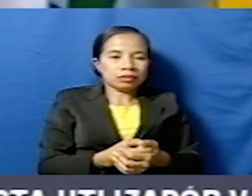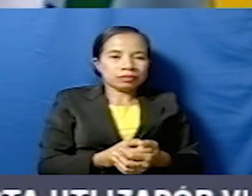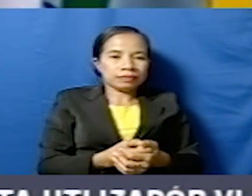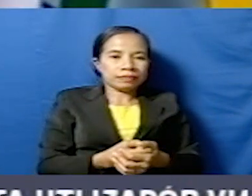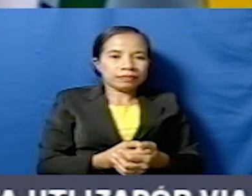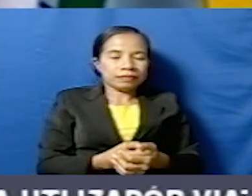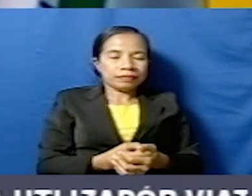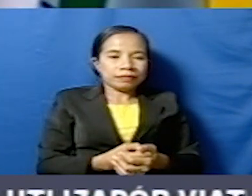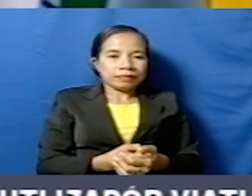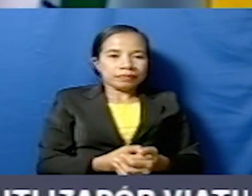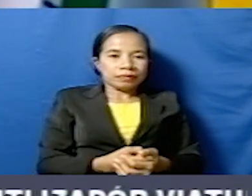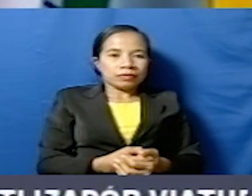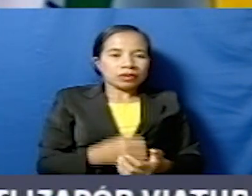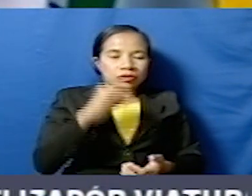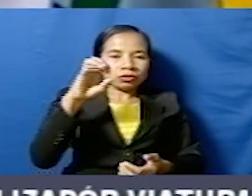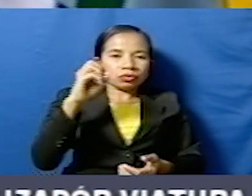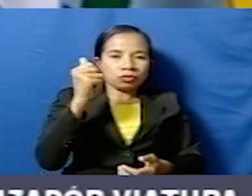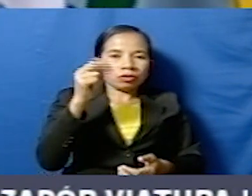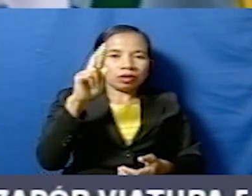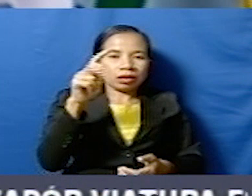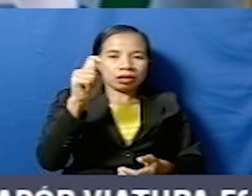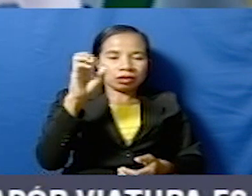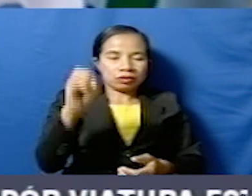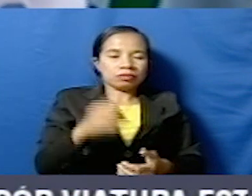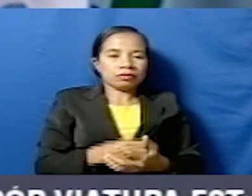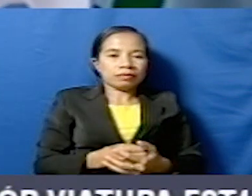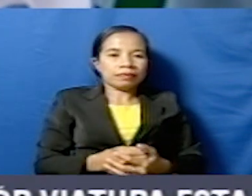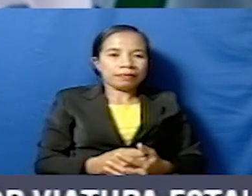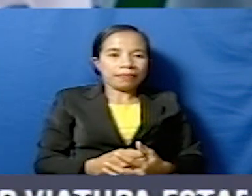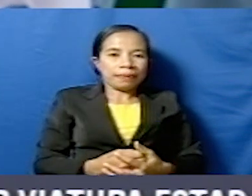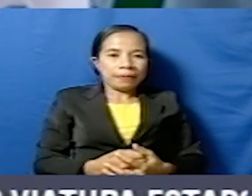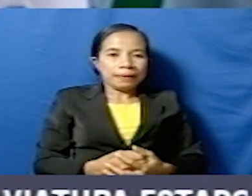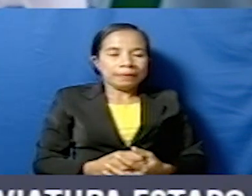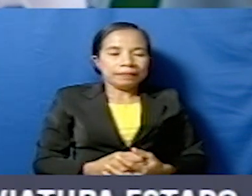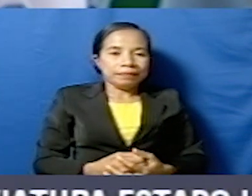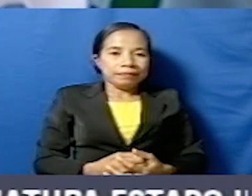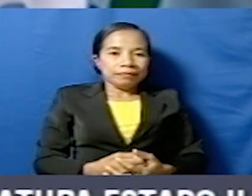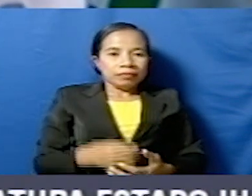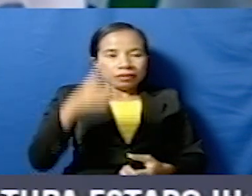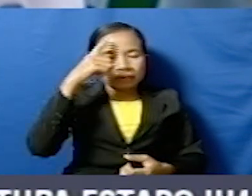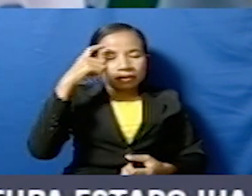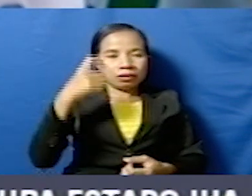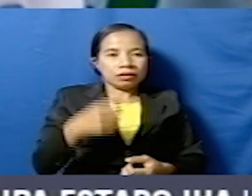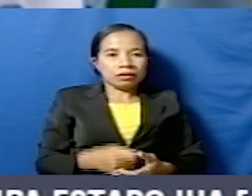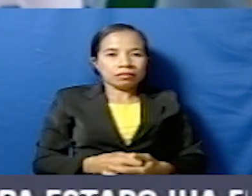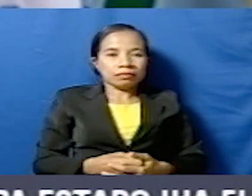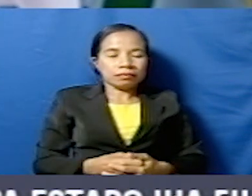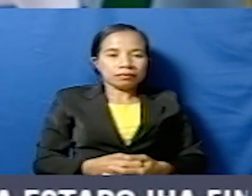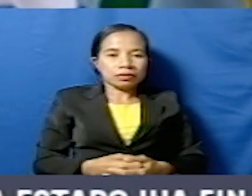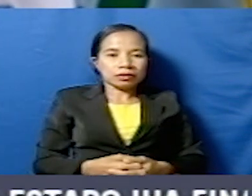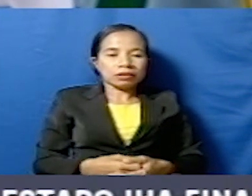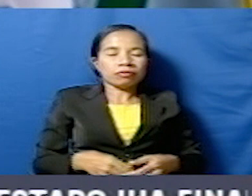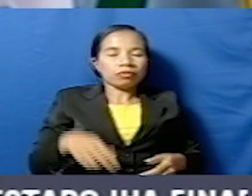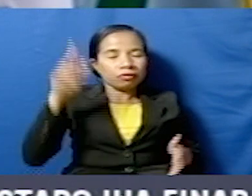Maxtal, ito to tere katak ne herói Timor-Leste. Herói Timor-Leste tamba se la fosse imagen se nebe